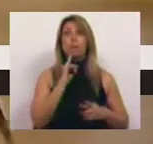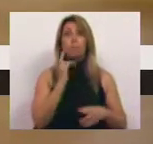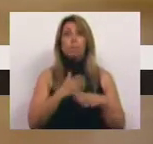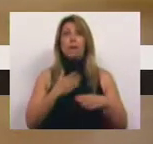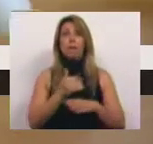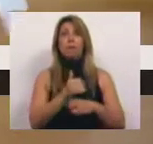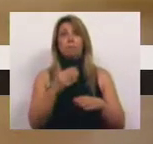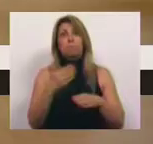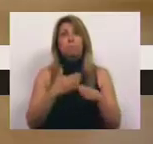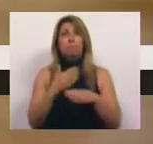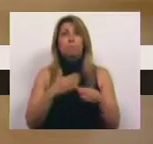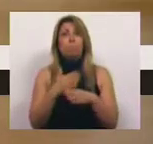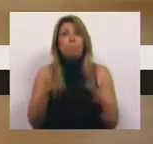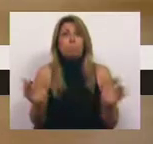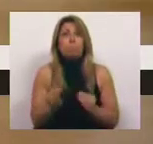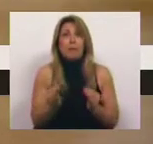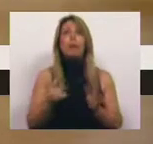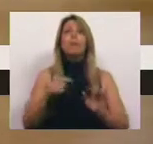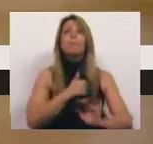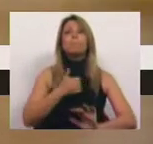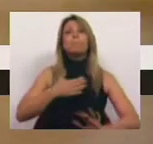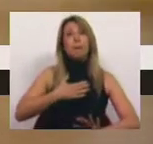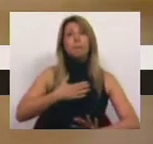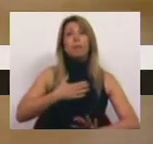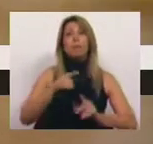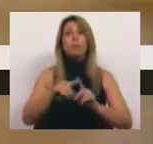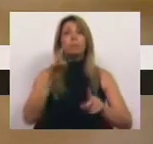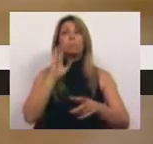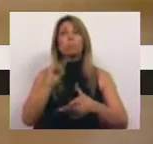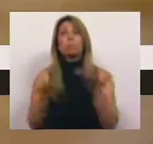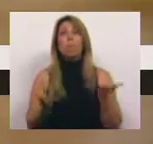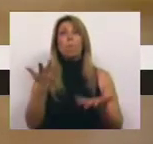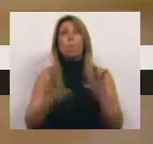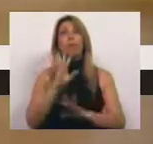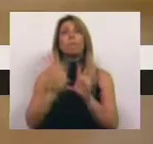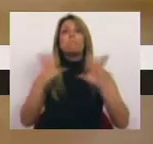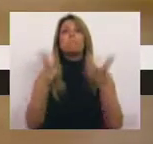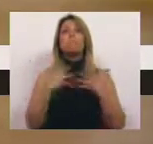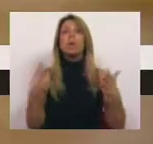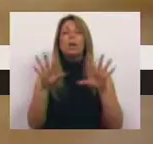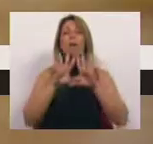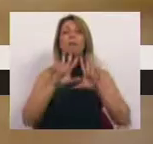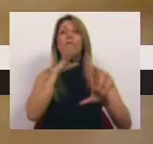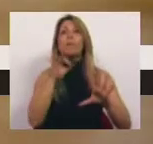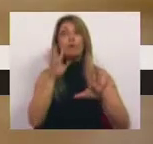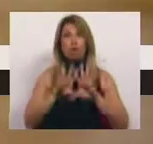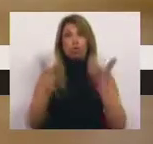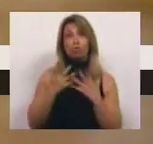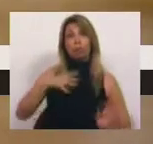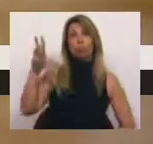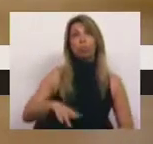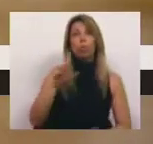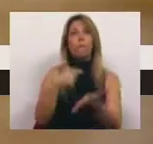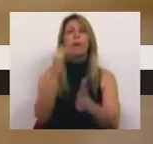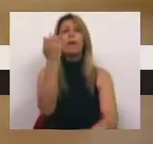empresas e infinitamente inferior às taxas que a generalidade das famílias portuguesas paga em sede de IRS. Ora, os portugueses